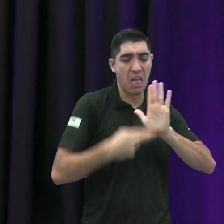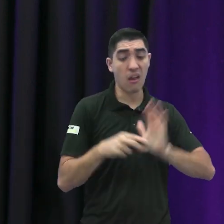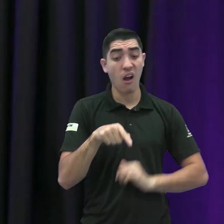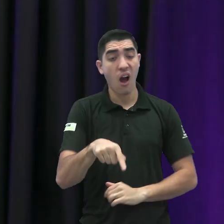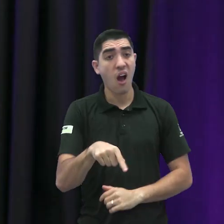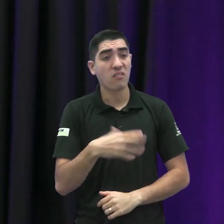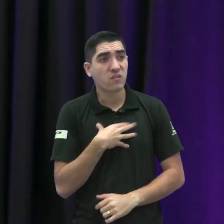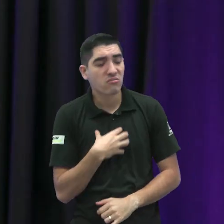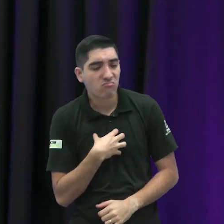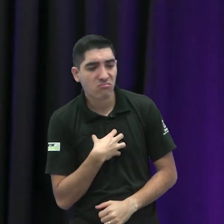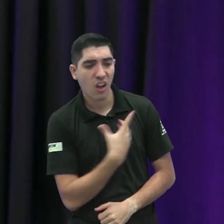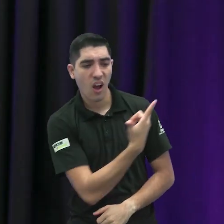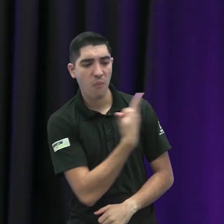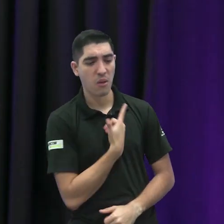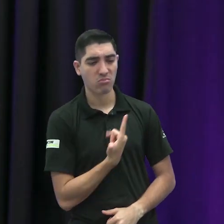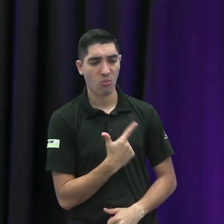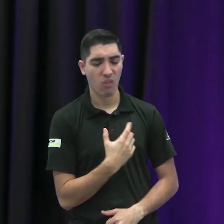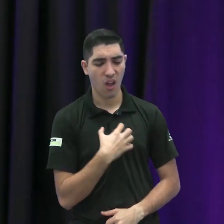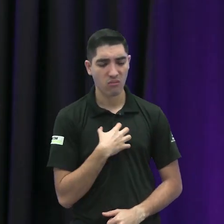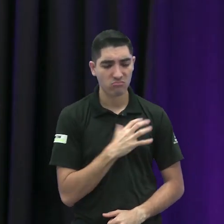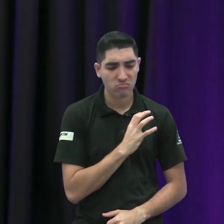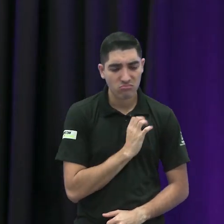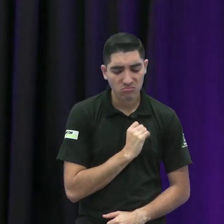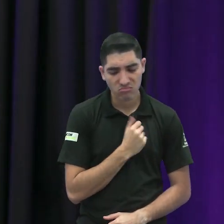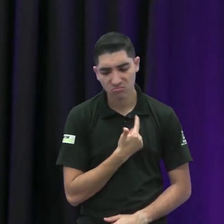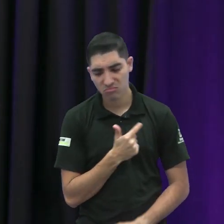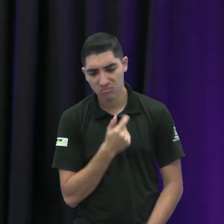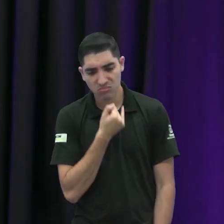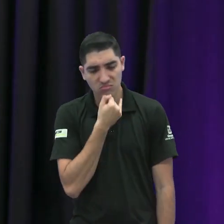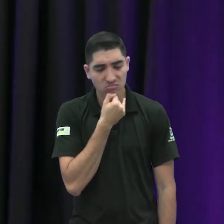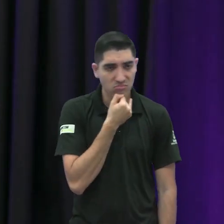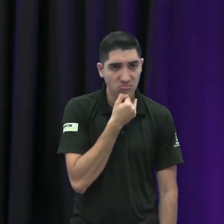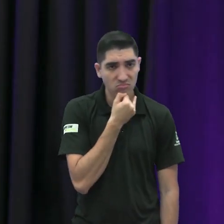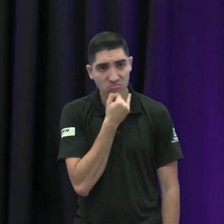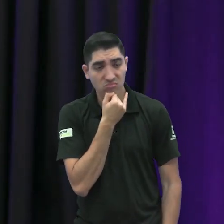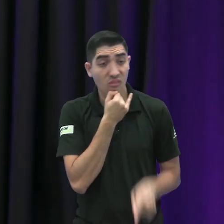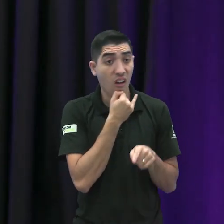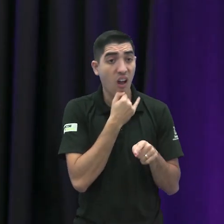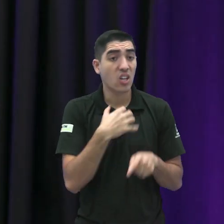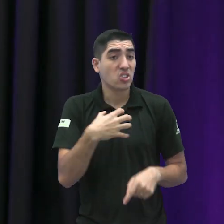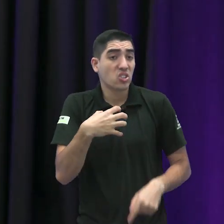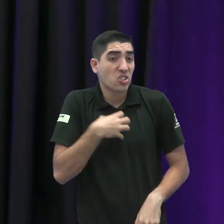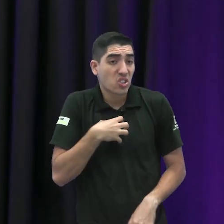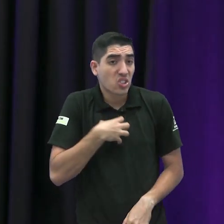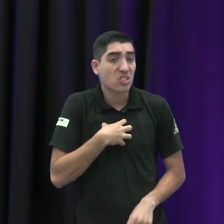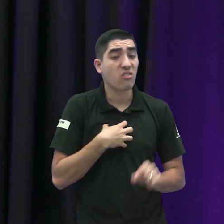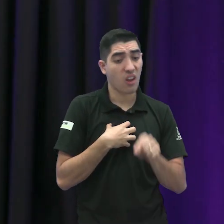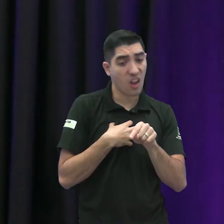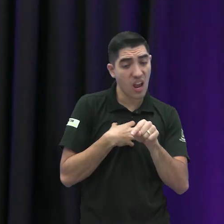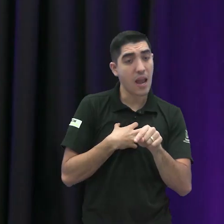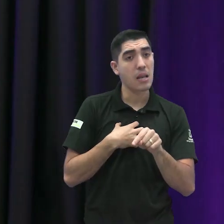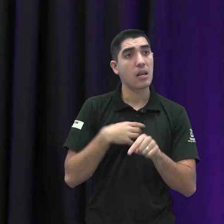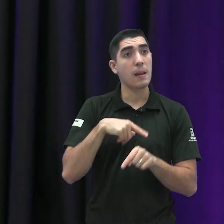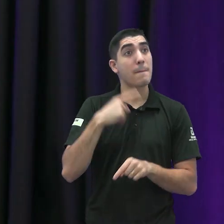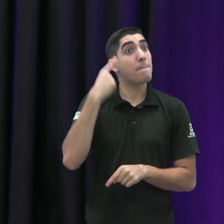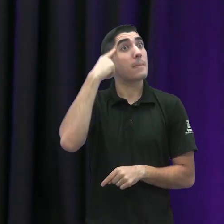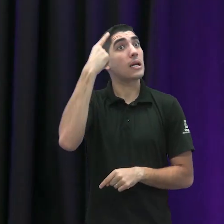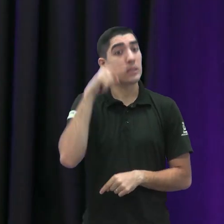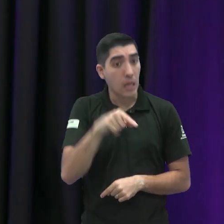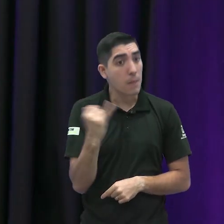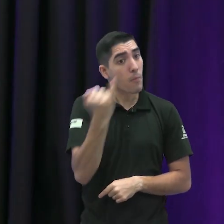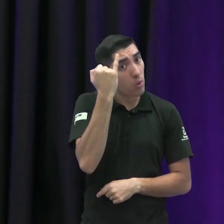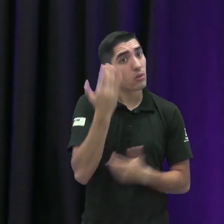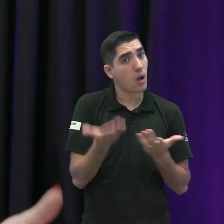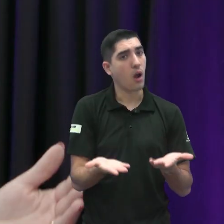ele não se sentisse amado e como se ele não se sentisse que o que ele pensa, o que ele sente